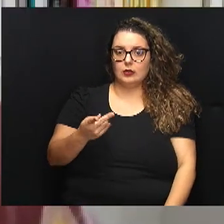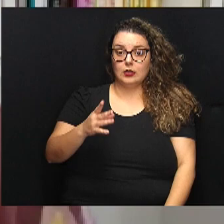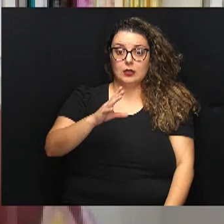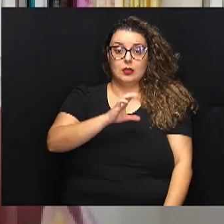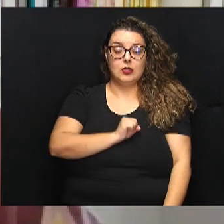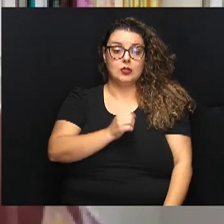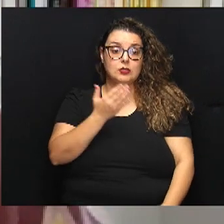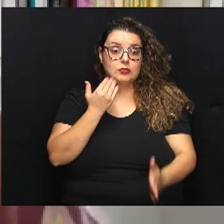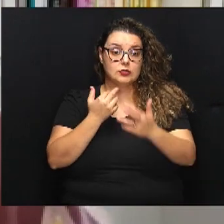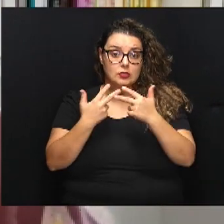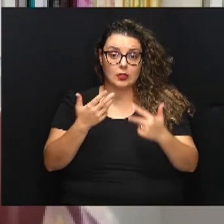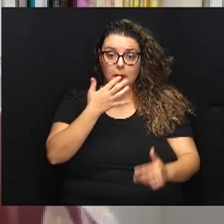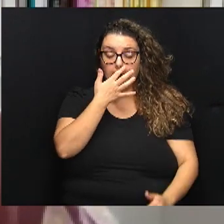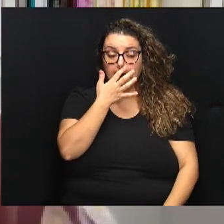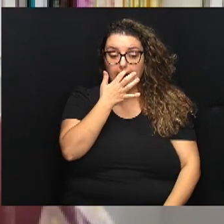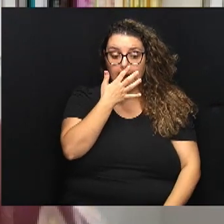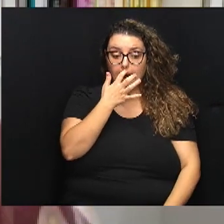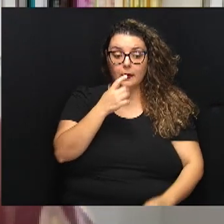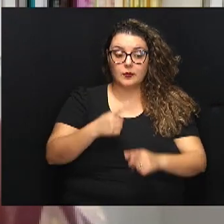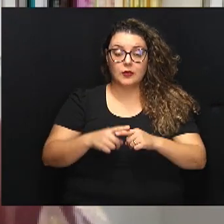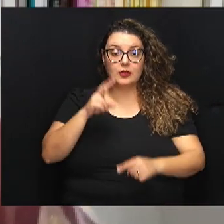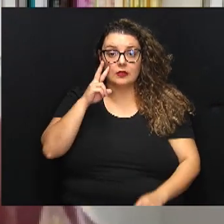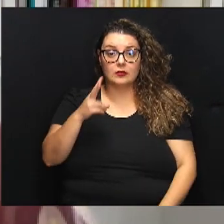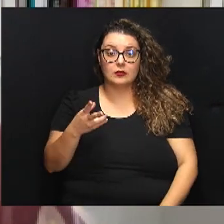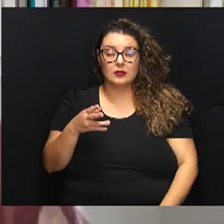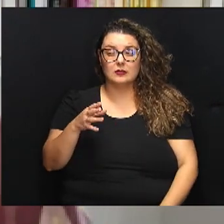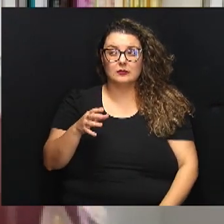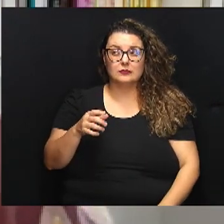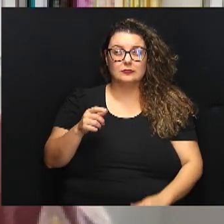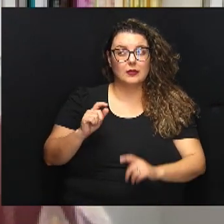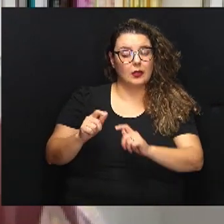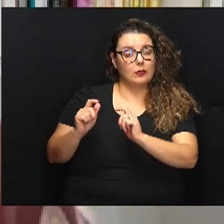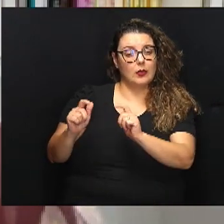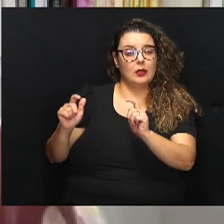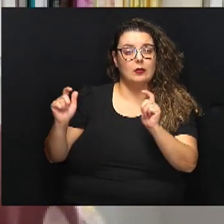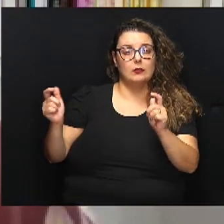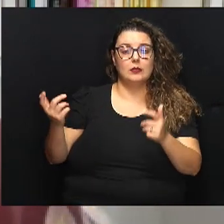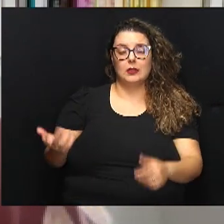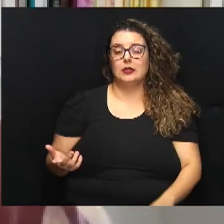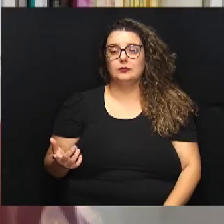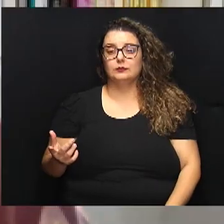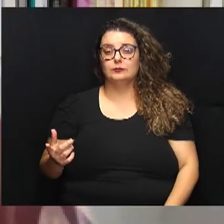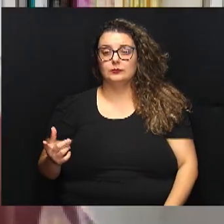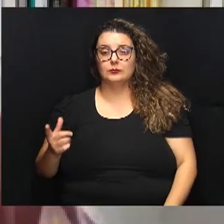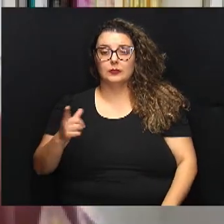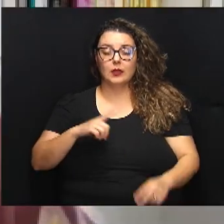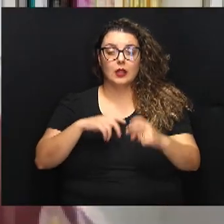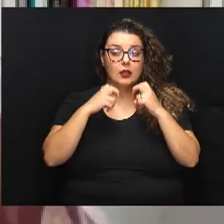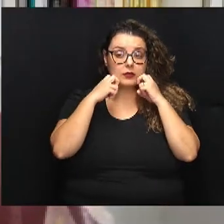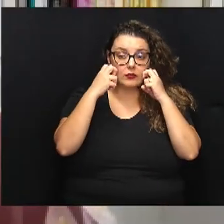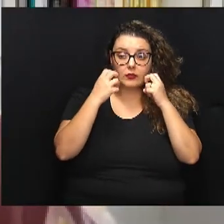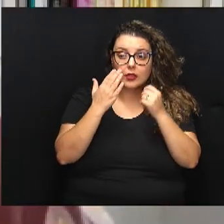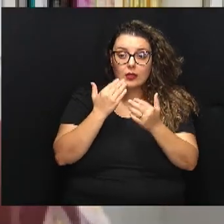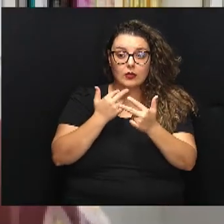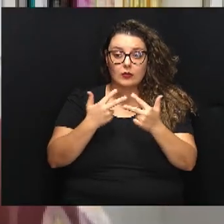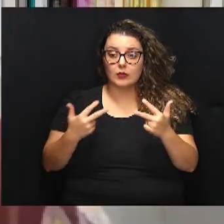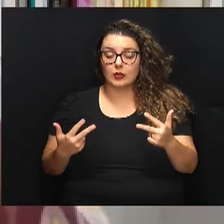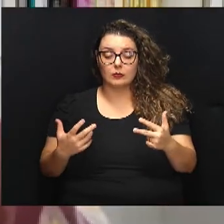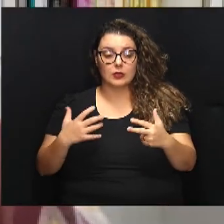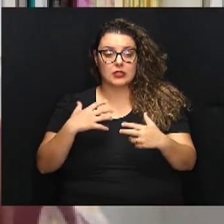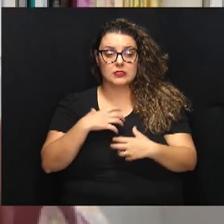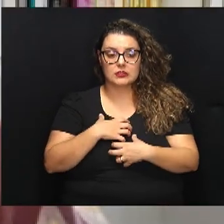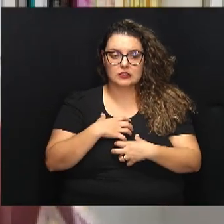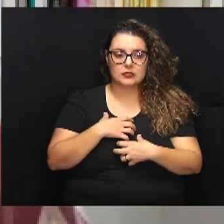comer, porque a gente vê uma tendência a ter até vergonha de comer, ou sensação que a